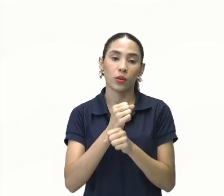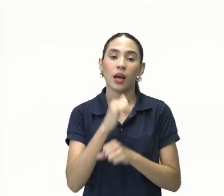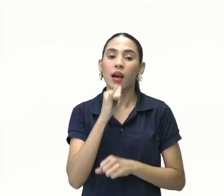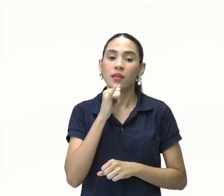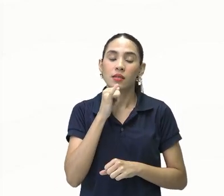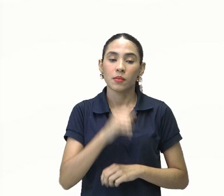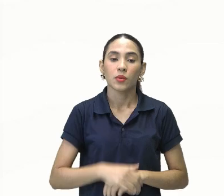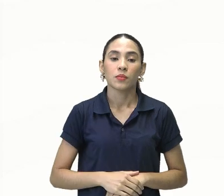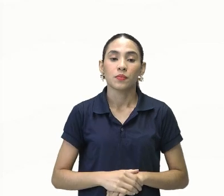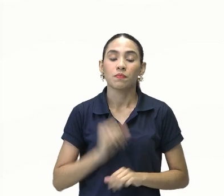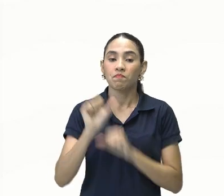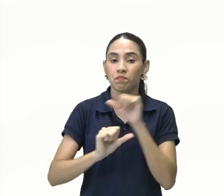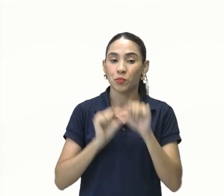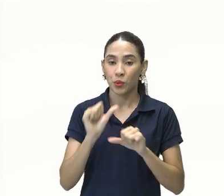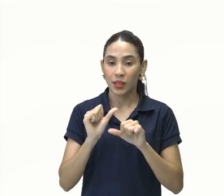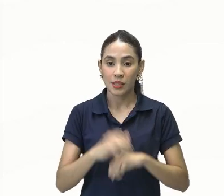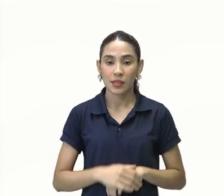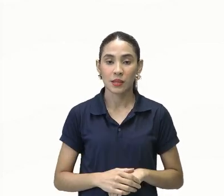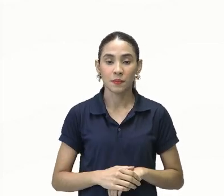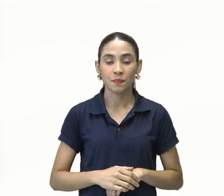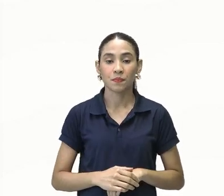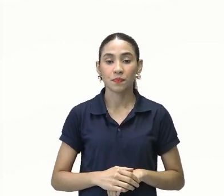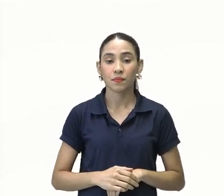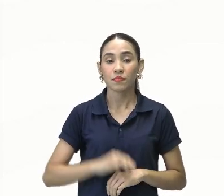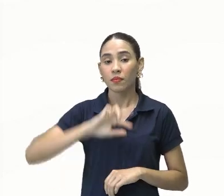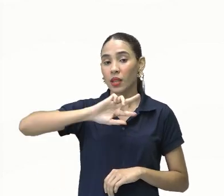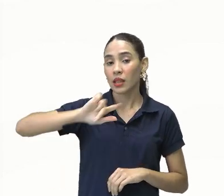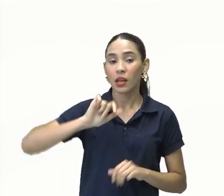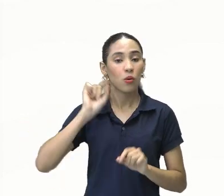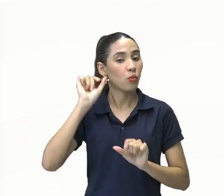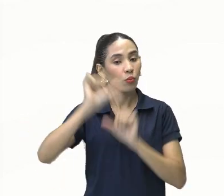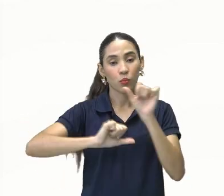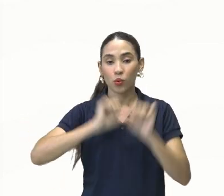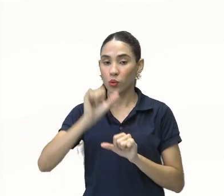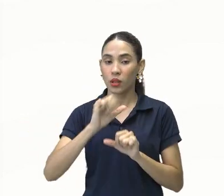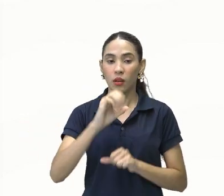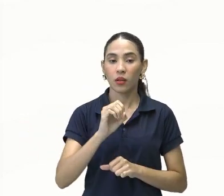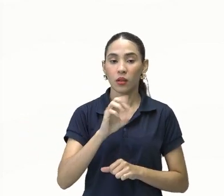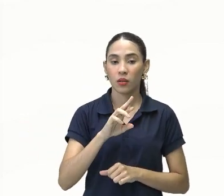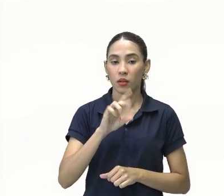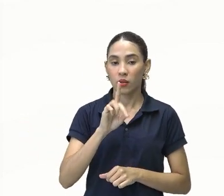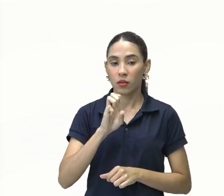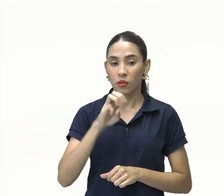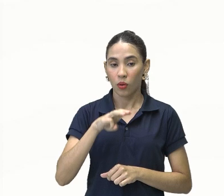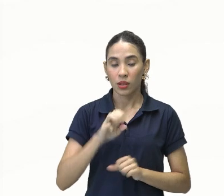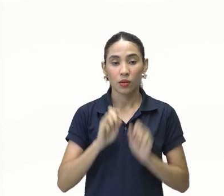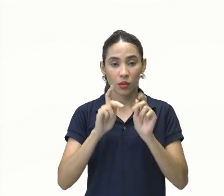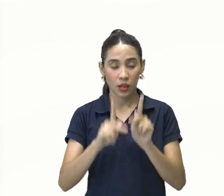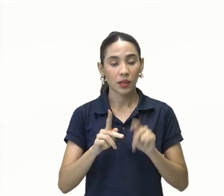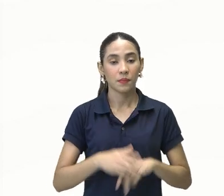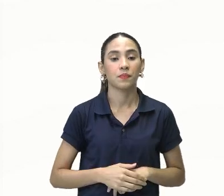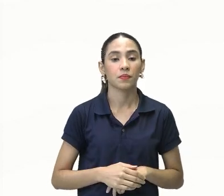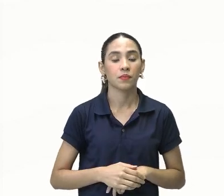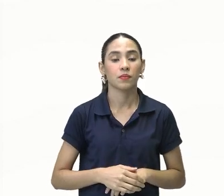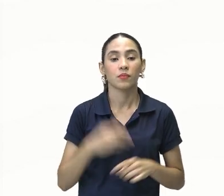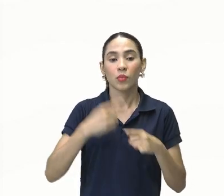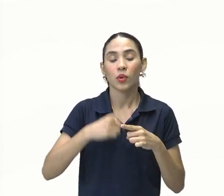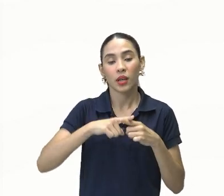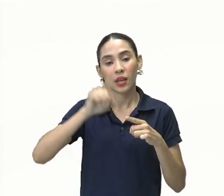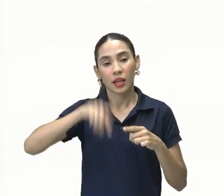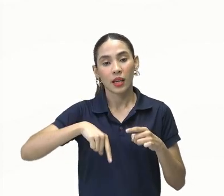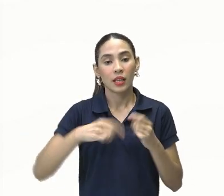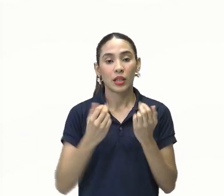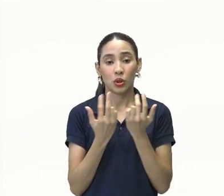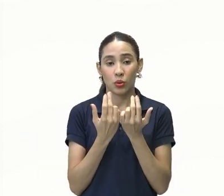essa mudança que não altera a ordem, tá bom? Exatamente por serem